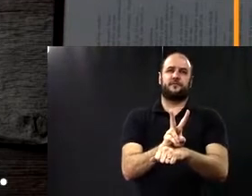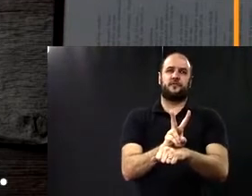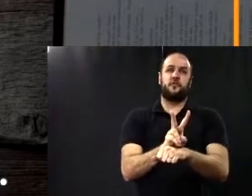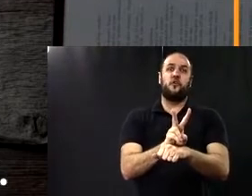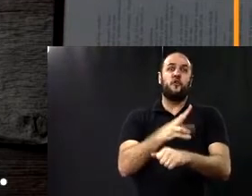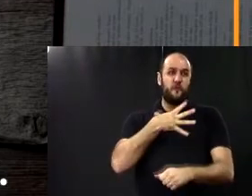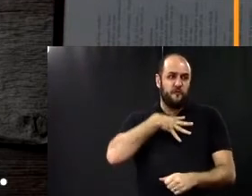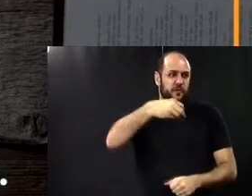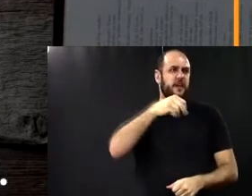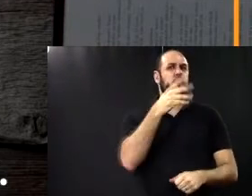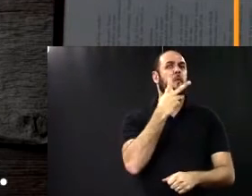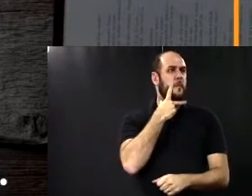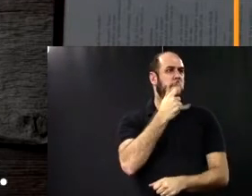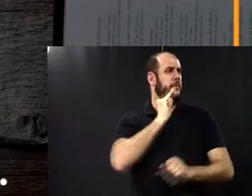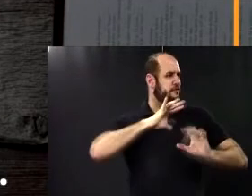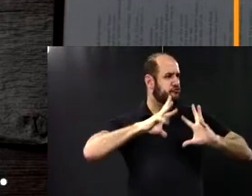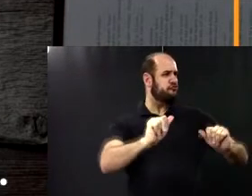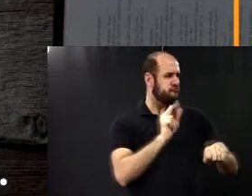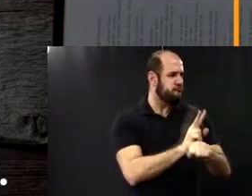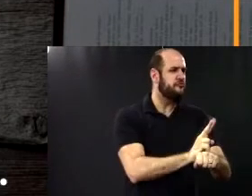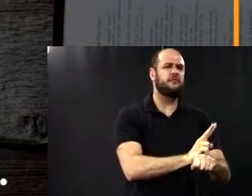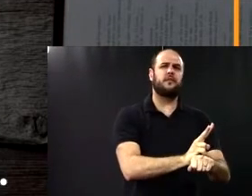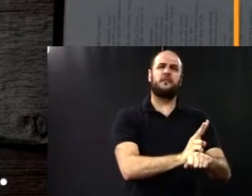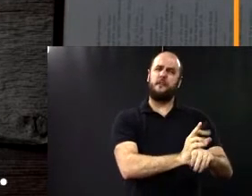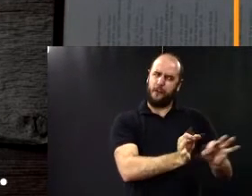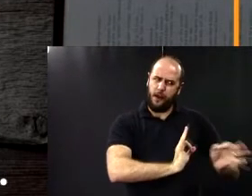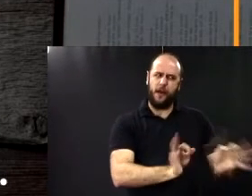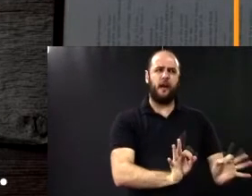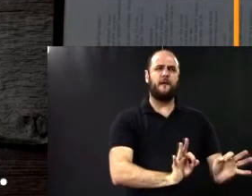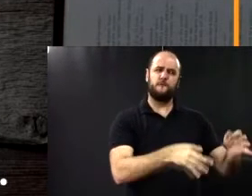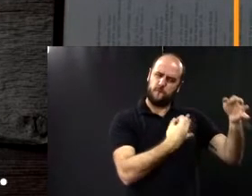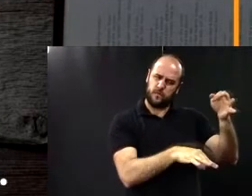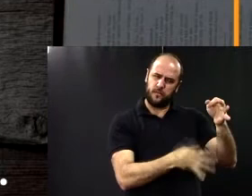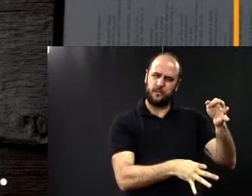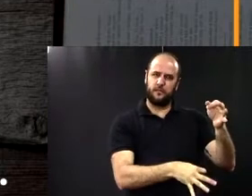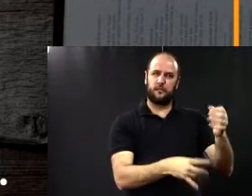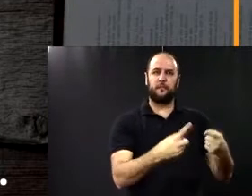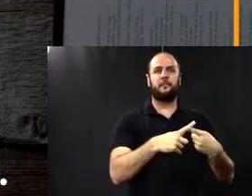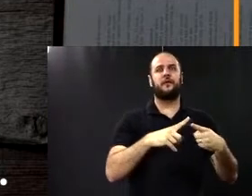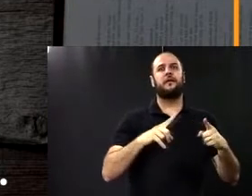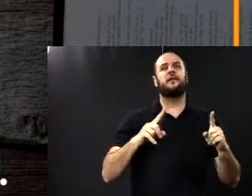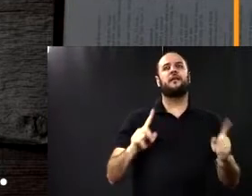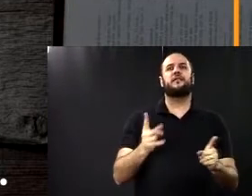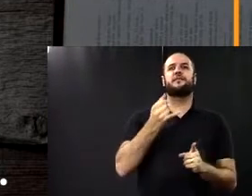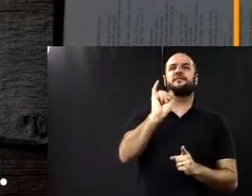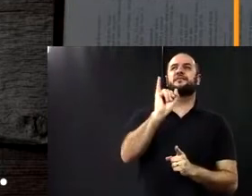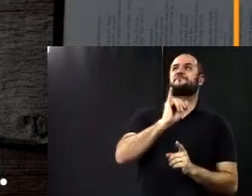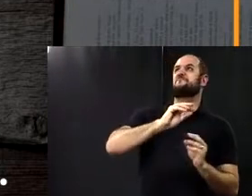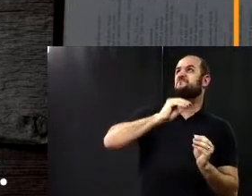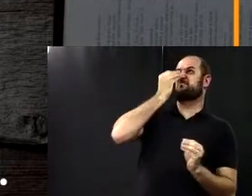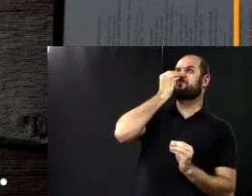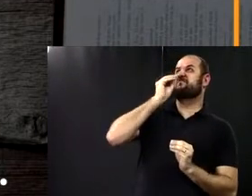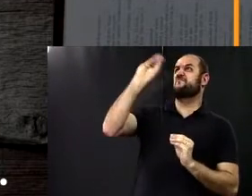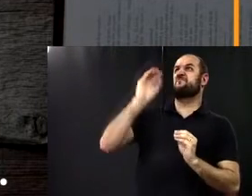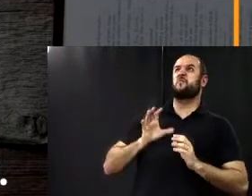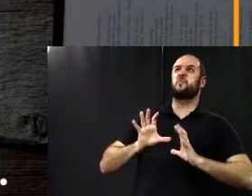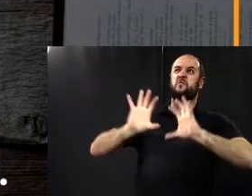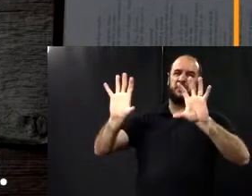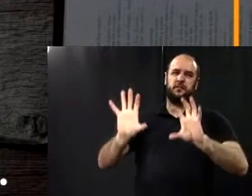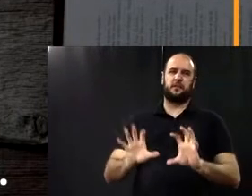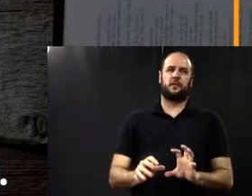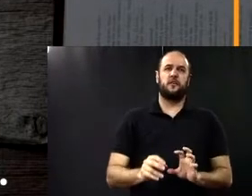não corrige? Mas, se estáis sem correção, de que todos se têm tornado